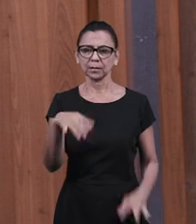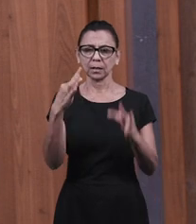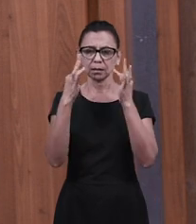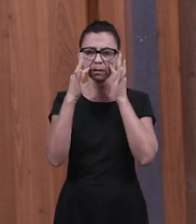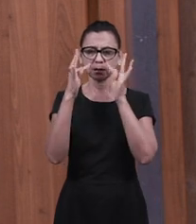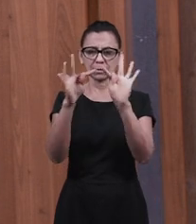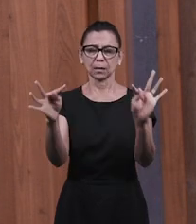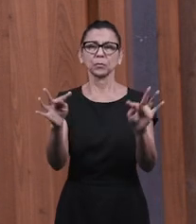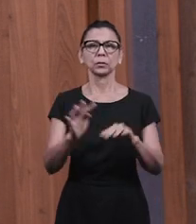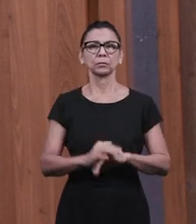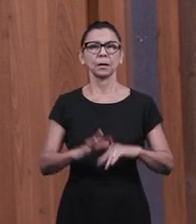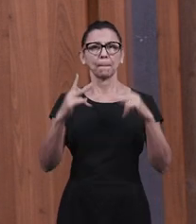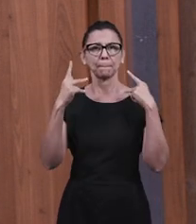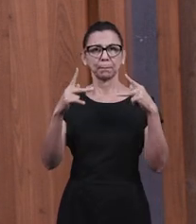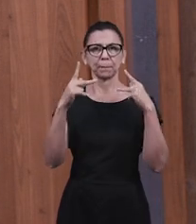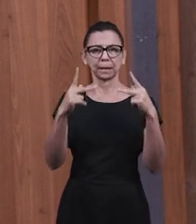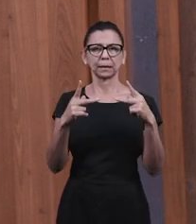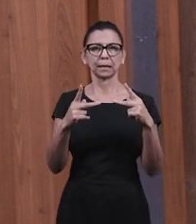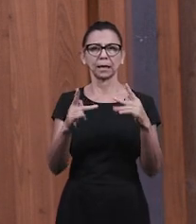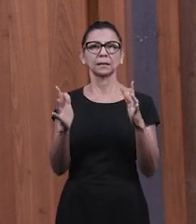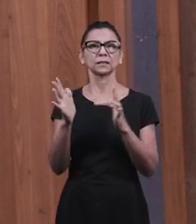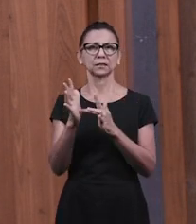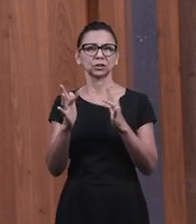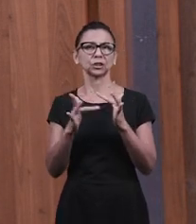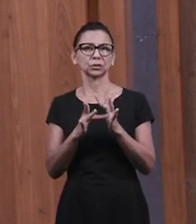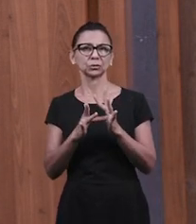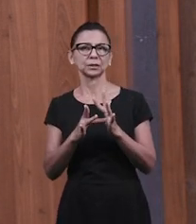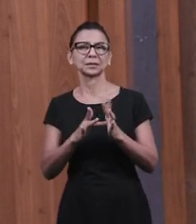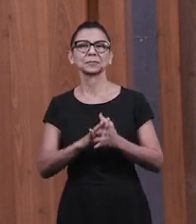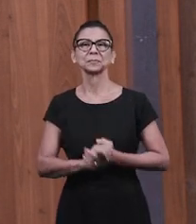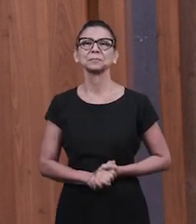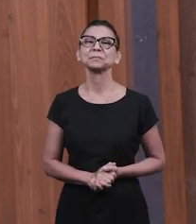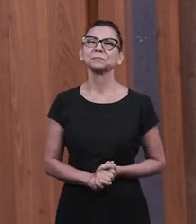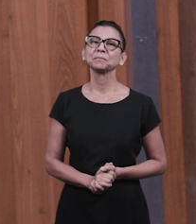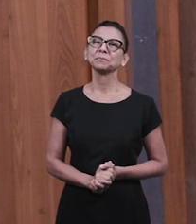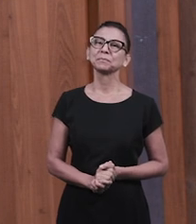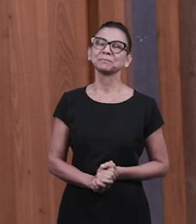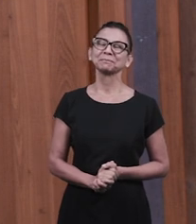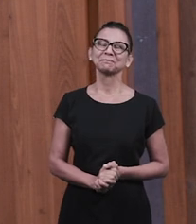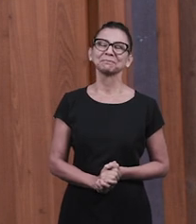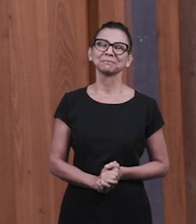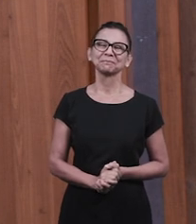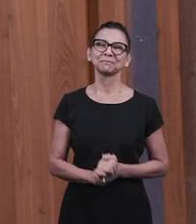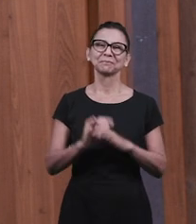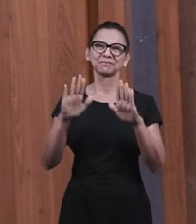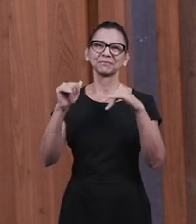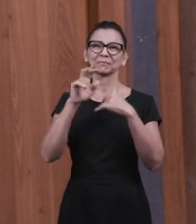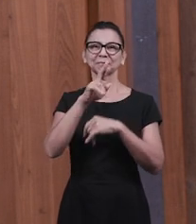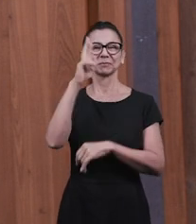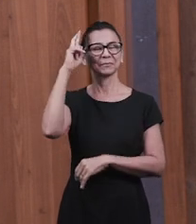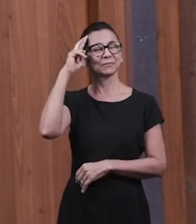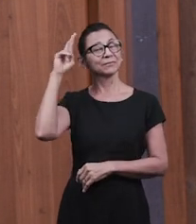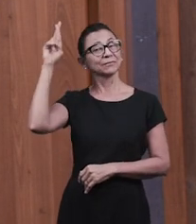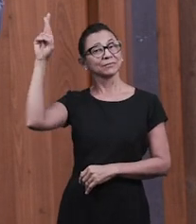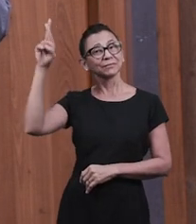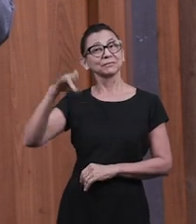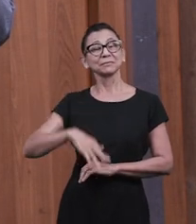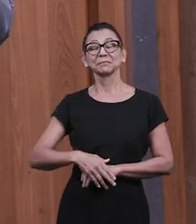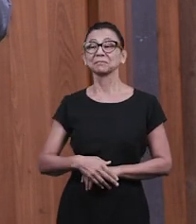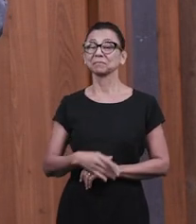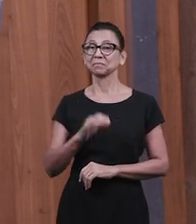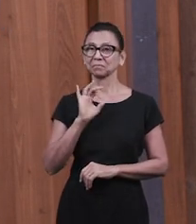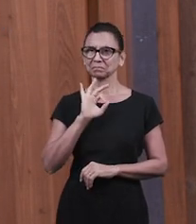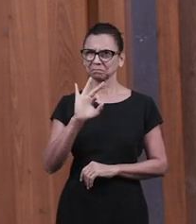é pregar sobre Jesus, e esse é o desejo do Lucas ao ser batizado com o Espírito Santo. Louvado seja o nome do